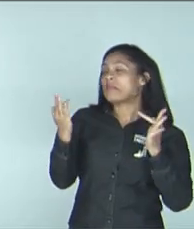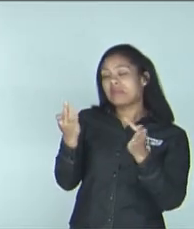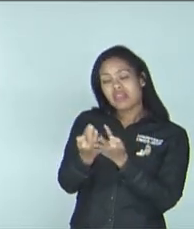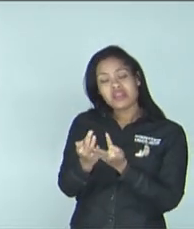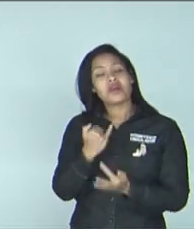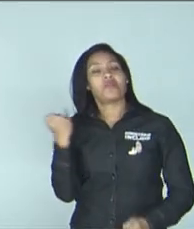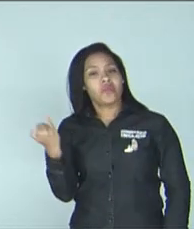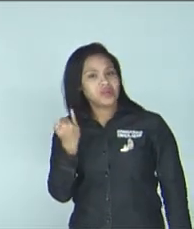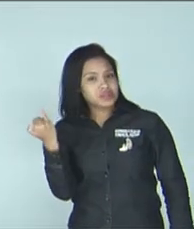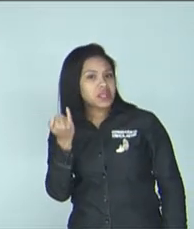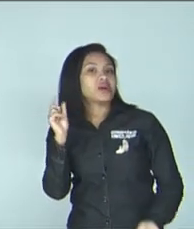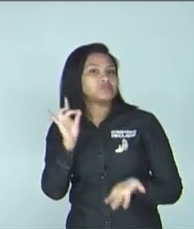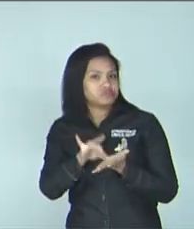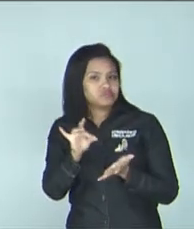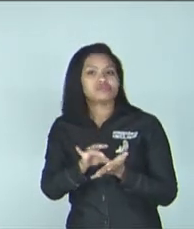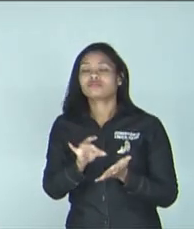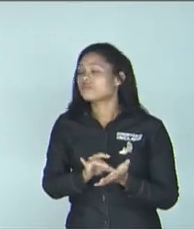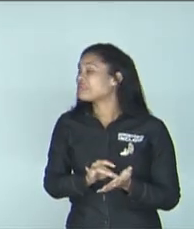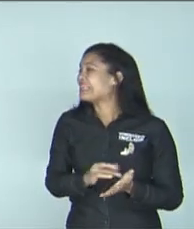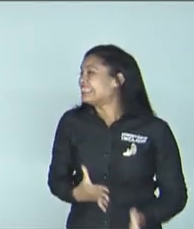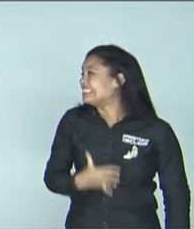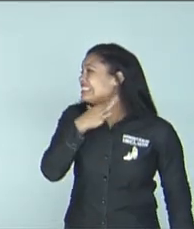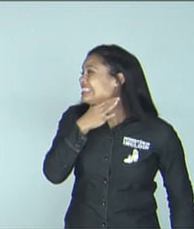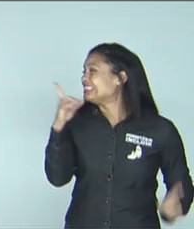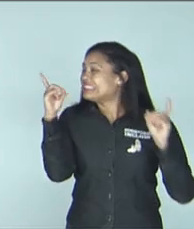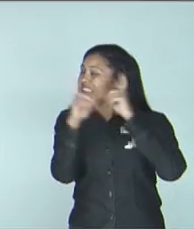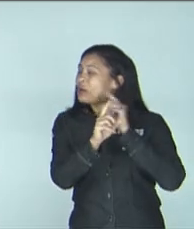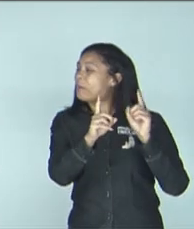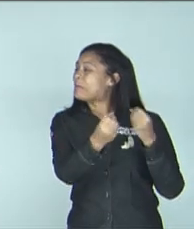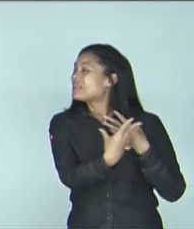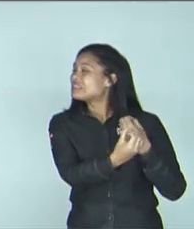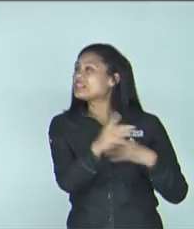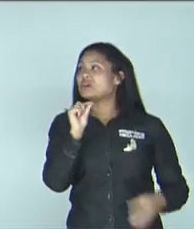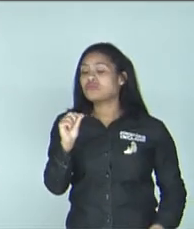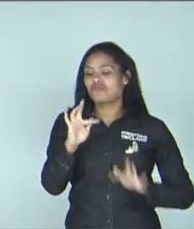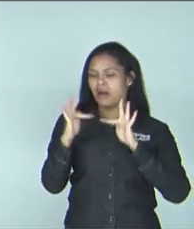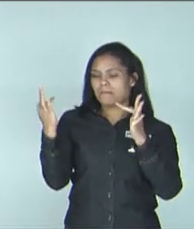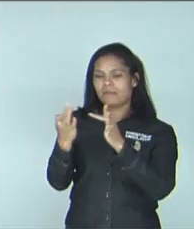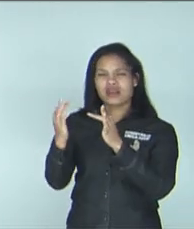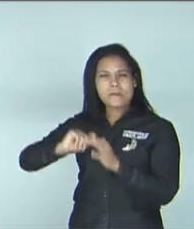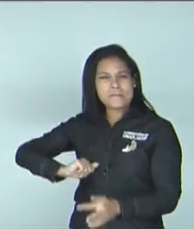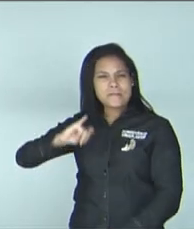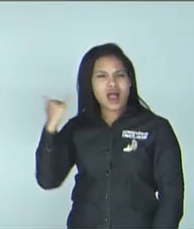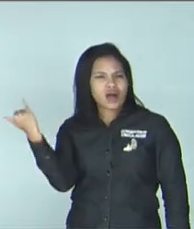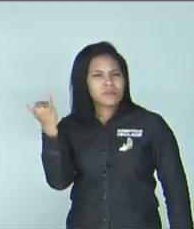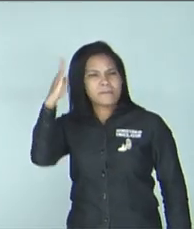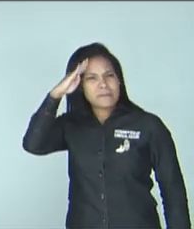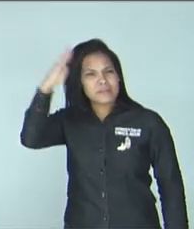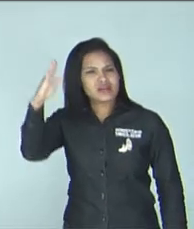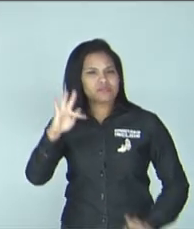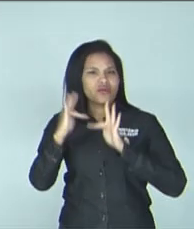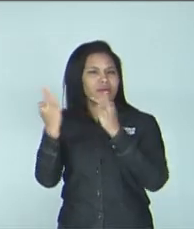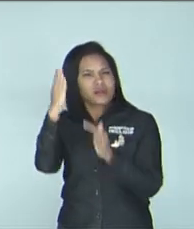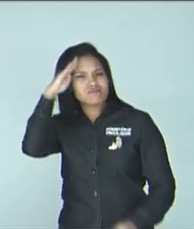me ensinando que a minha família é é o carro-chefe da minha história tô legal tô aprendendo bastante